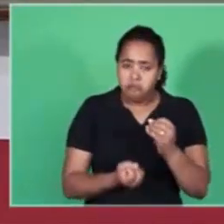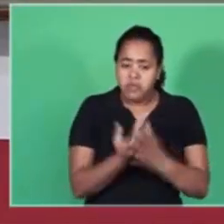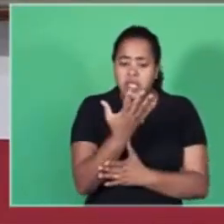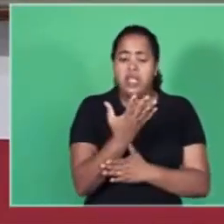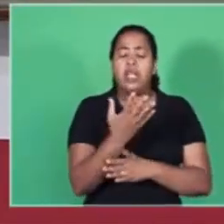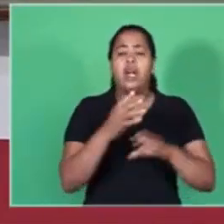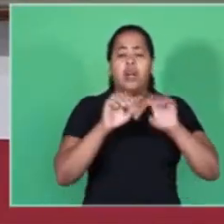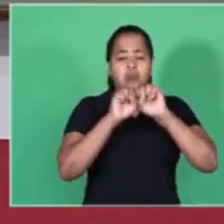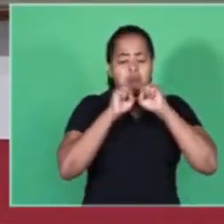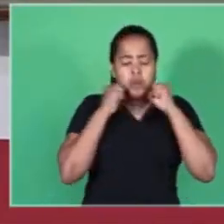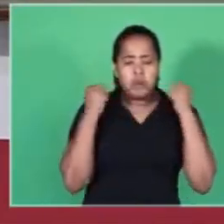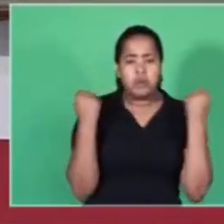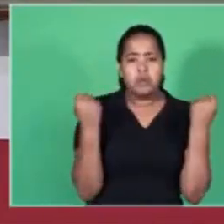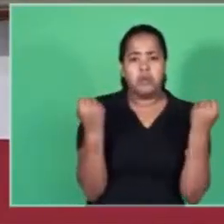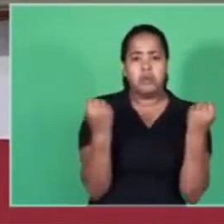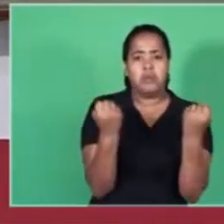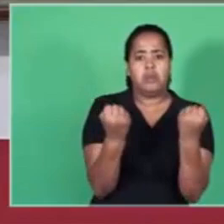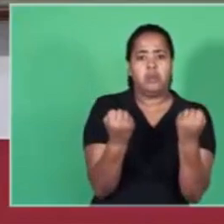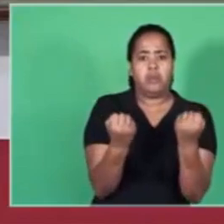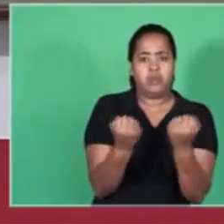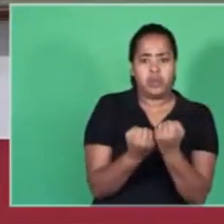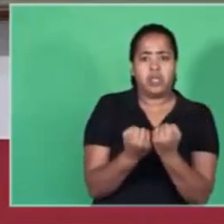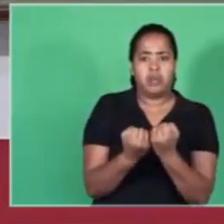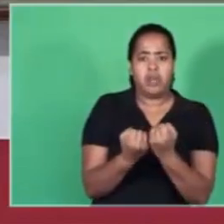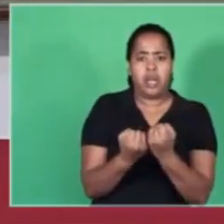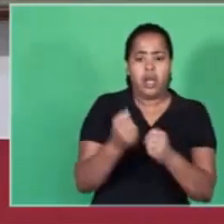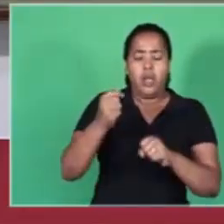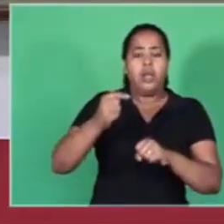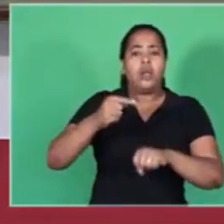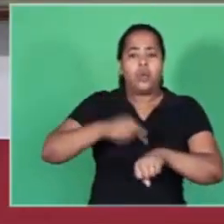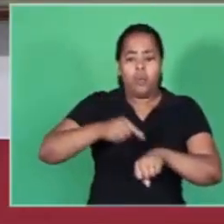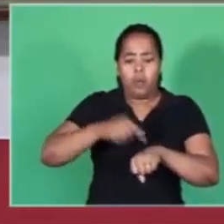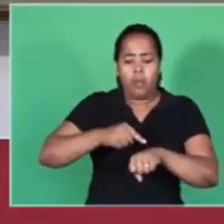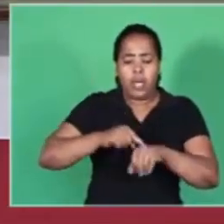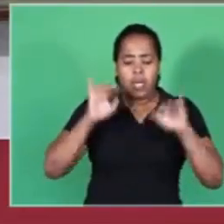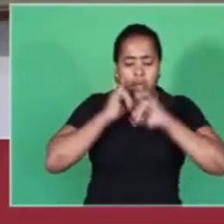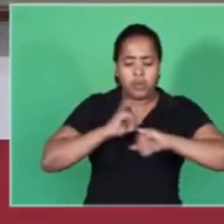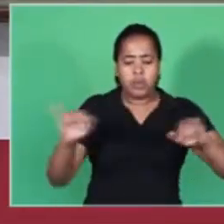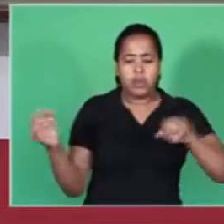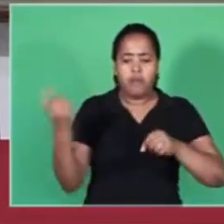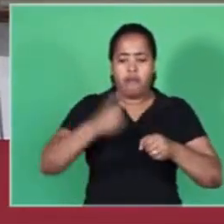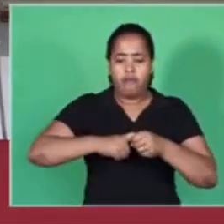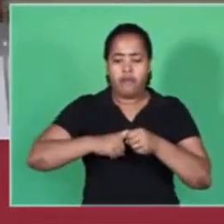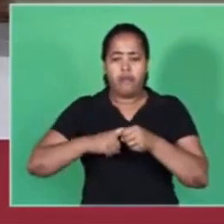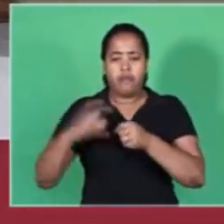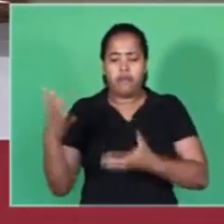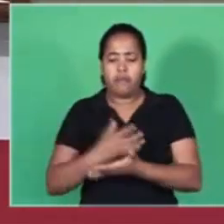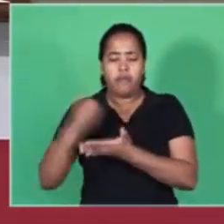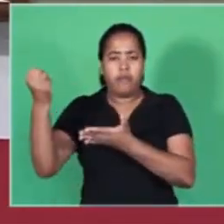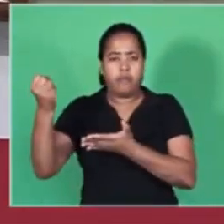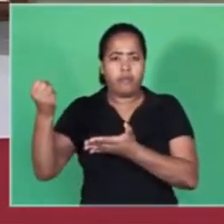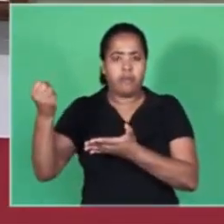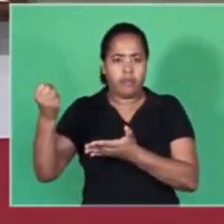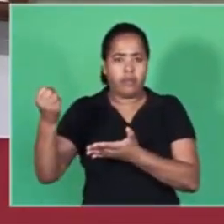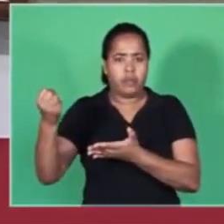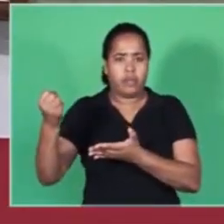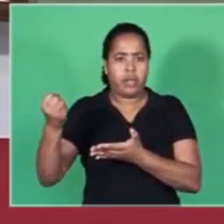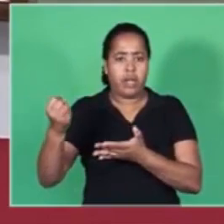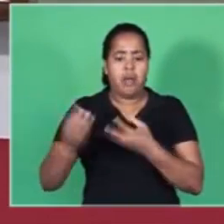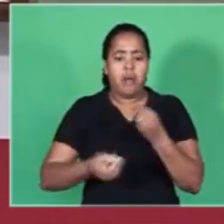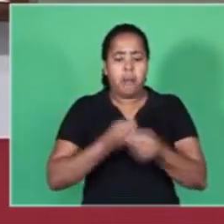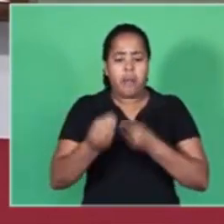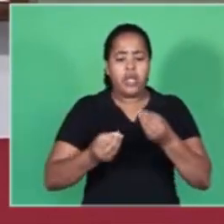tipo de coisa e querendo explicar a fé pela razão. Fé pela razão é toda razão sem